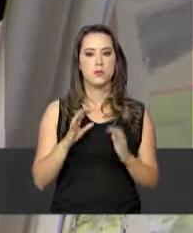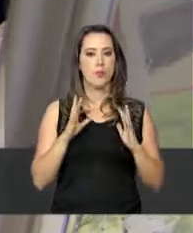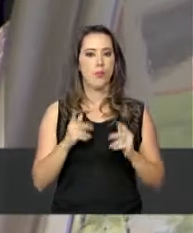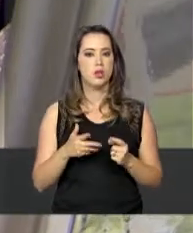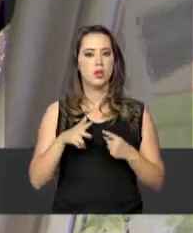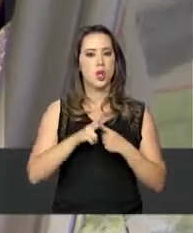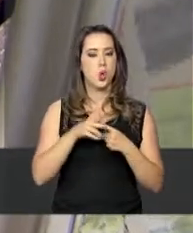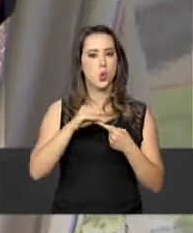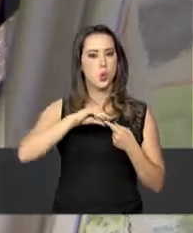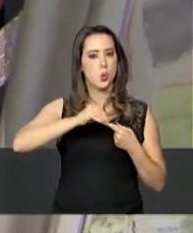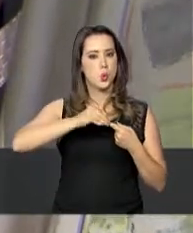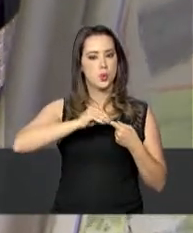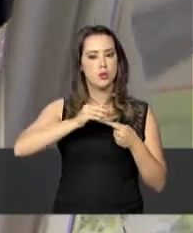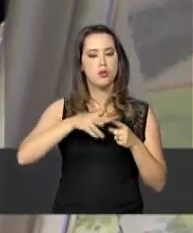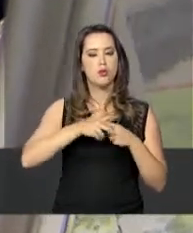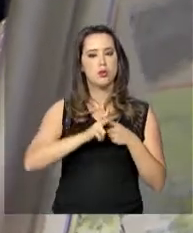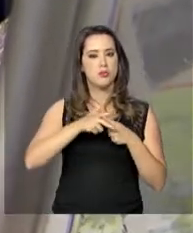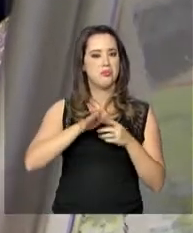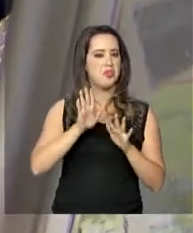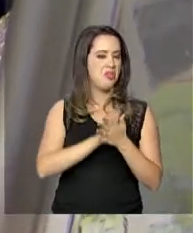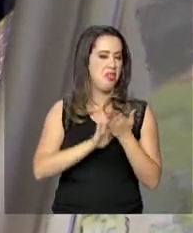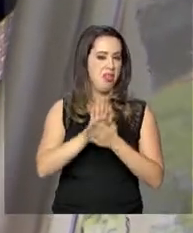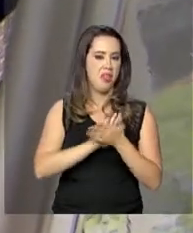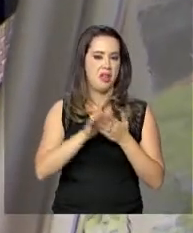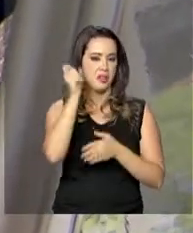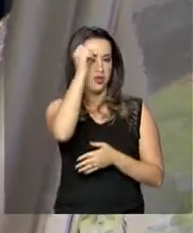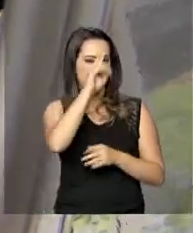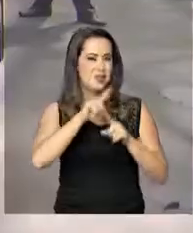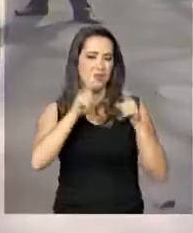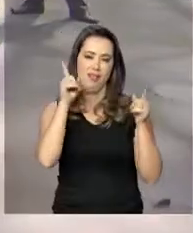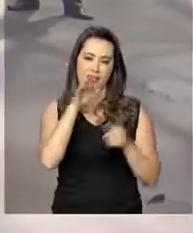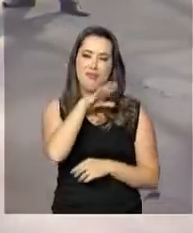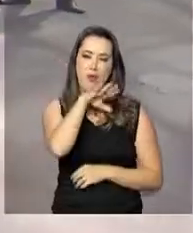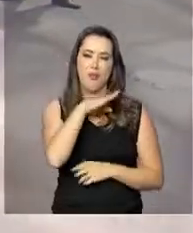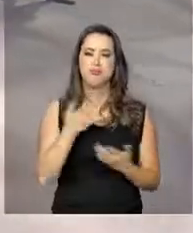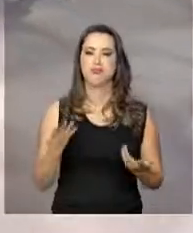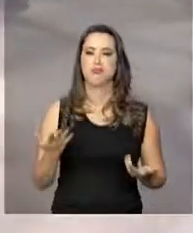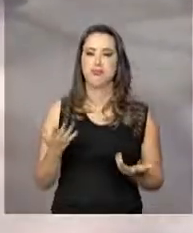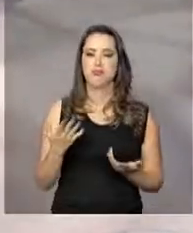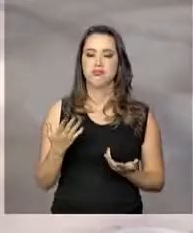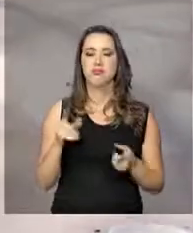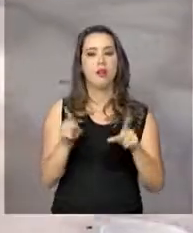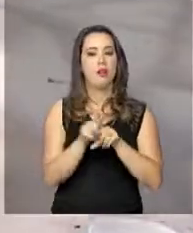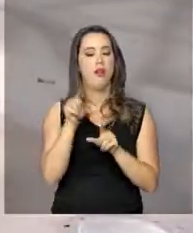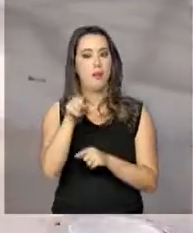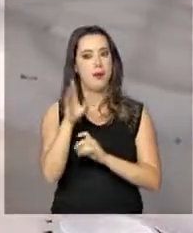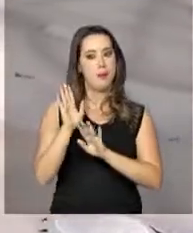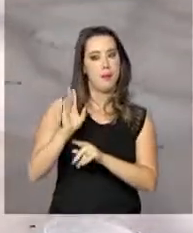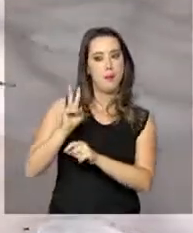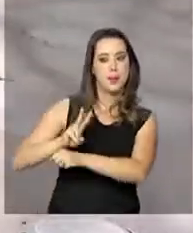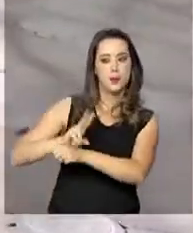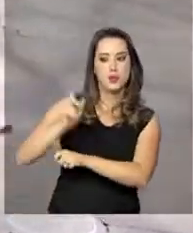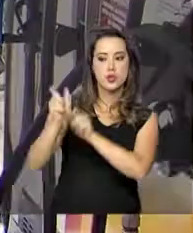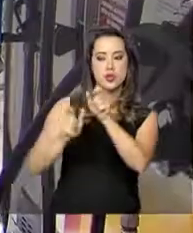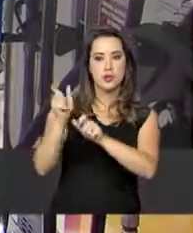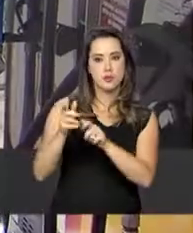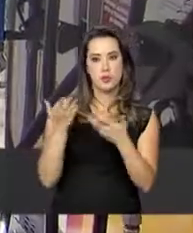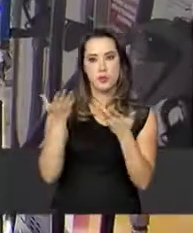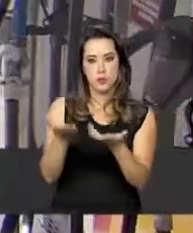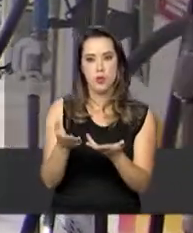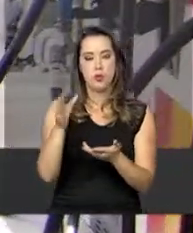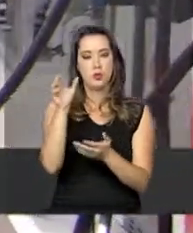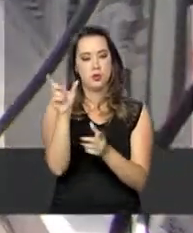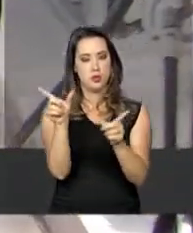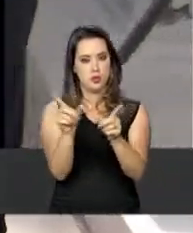bico, essas coisas simples assim, mas nada é demais, mas é ruim, né? Para proteger o consumidor de situações como essa, a